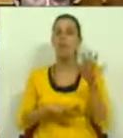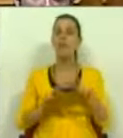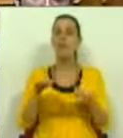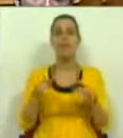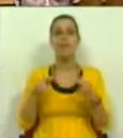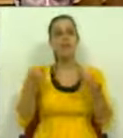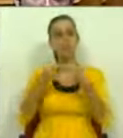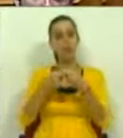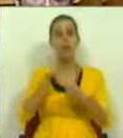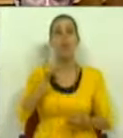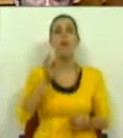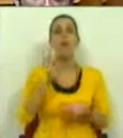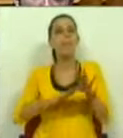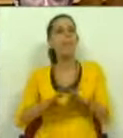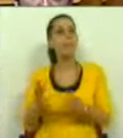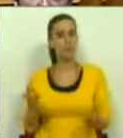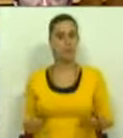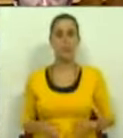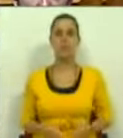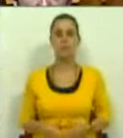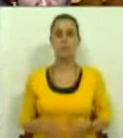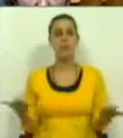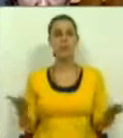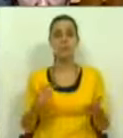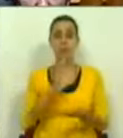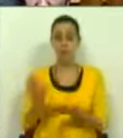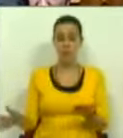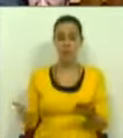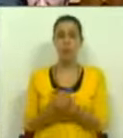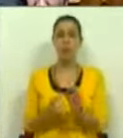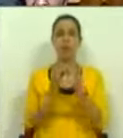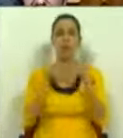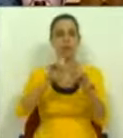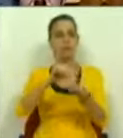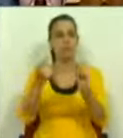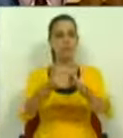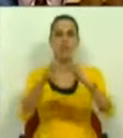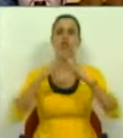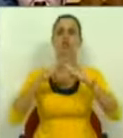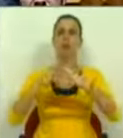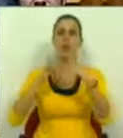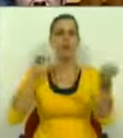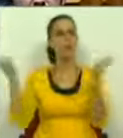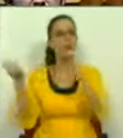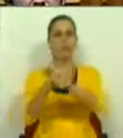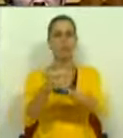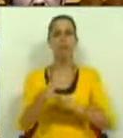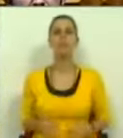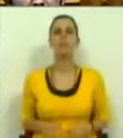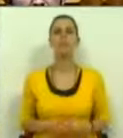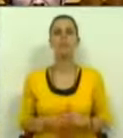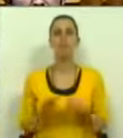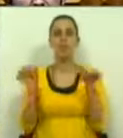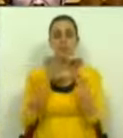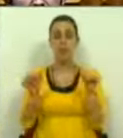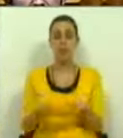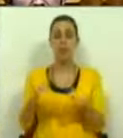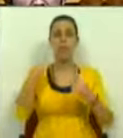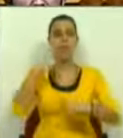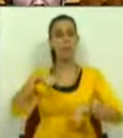o ajustamento que é necessário. Como se propuseram a reformar estruturalmente os